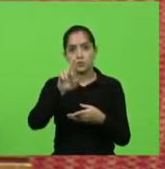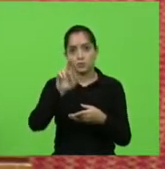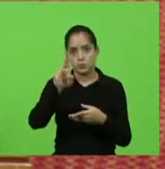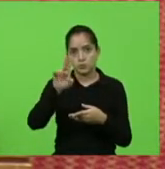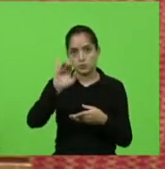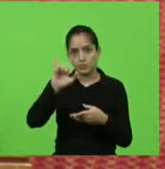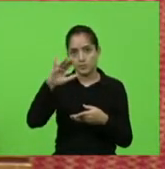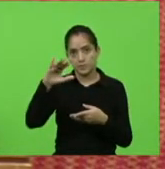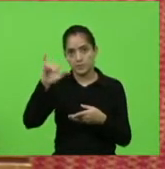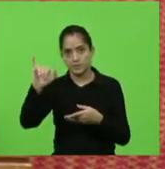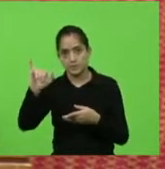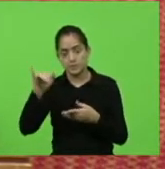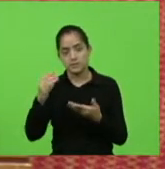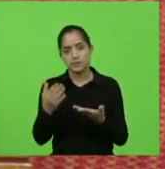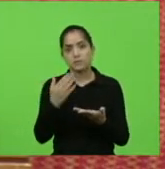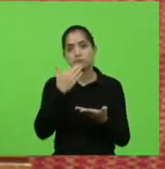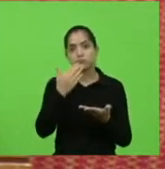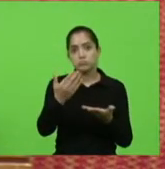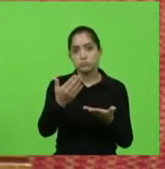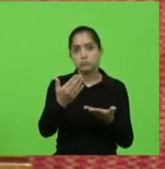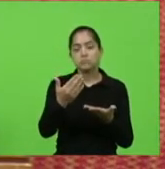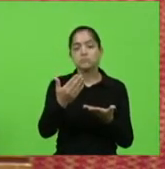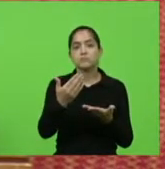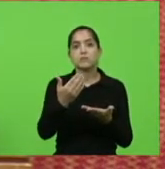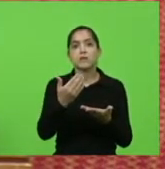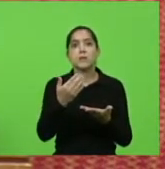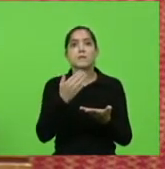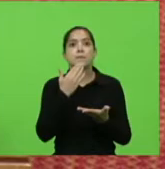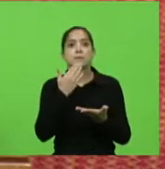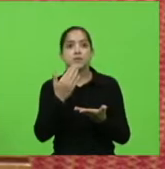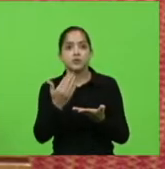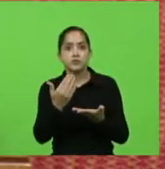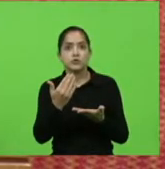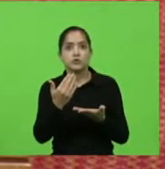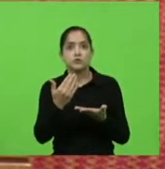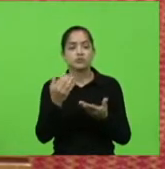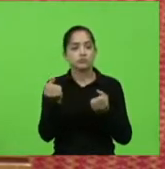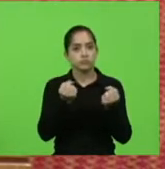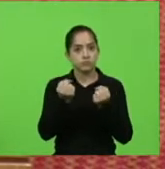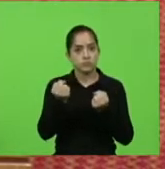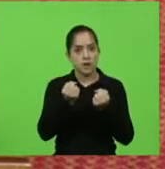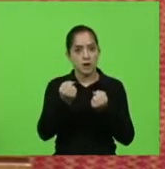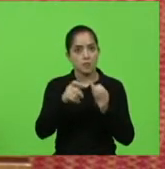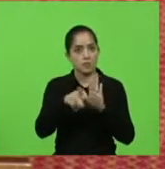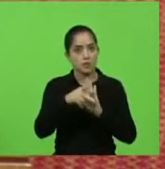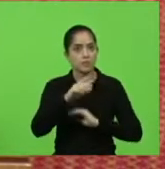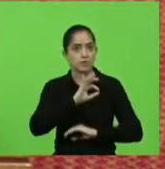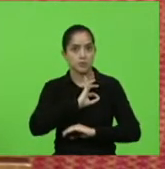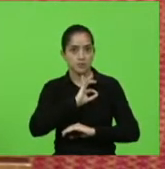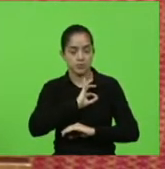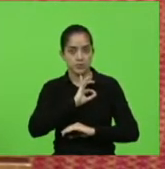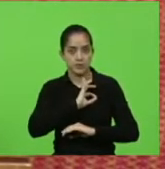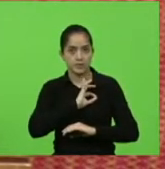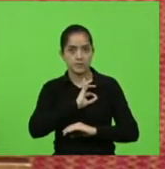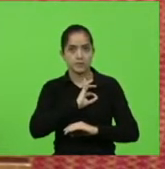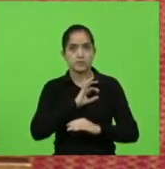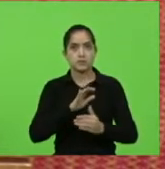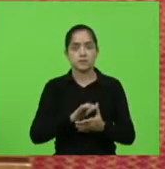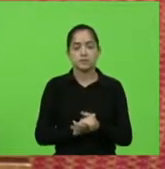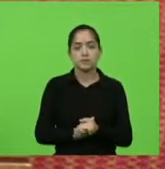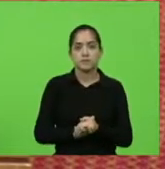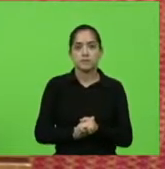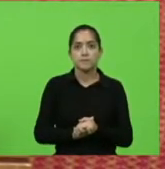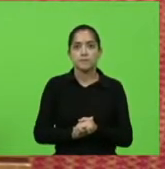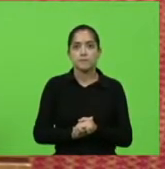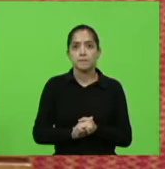um pleito, encaminhar a documentação solicitando uma viatura para a Polícia Militar do município de Urubici.